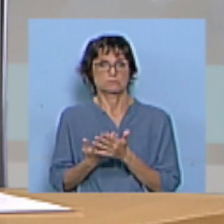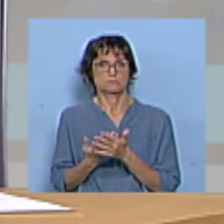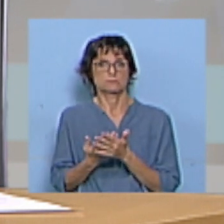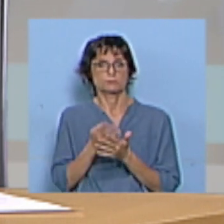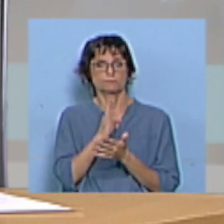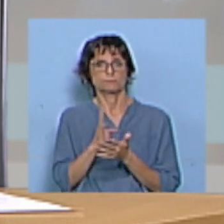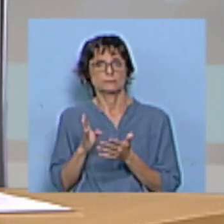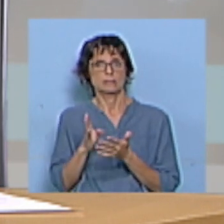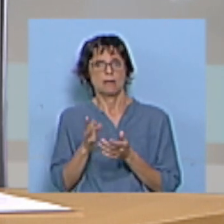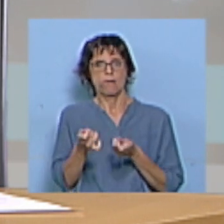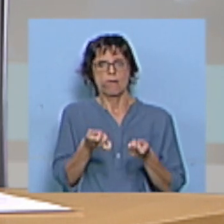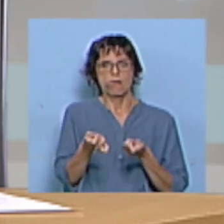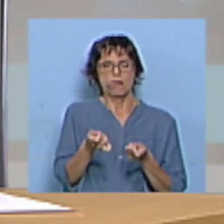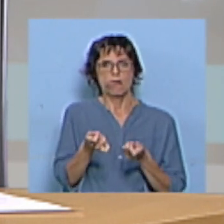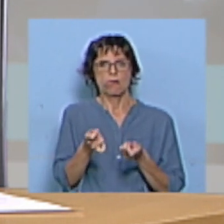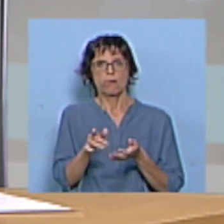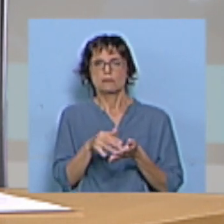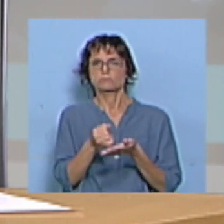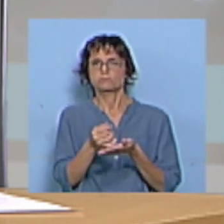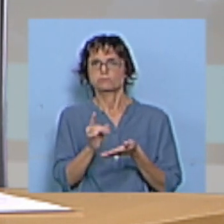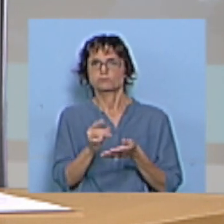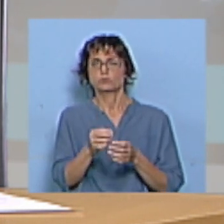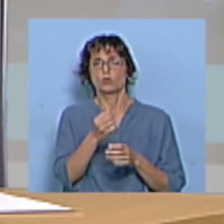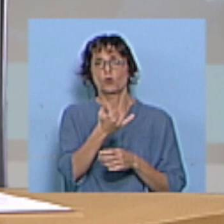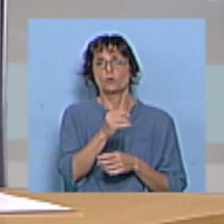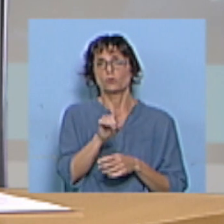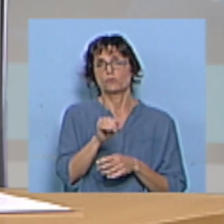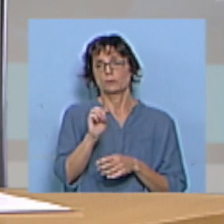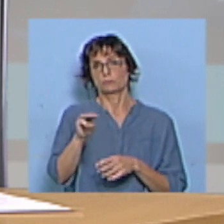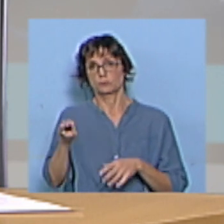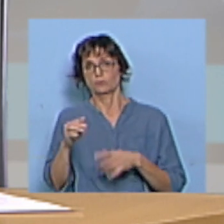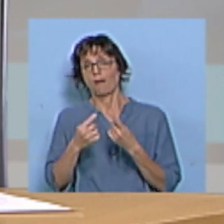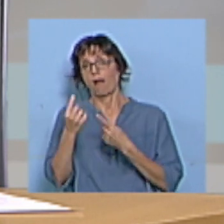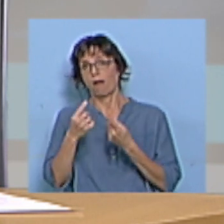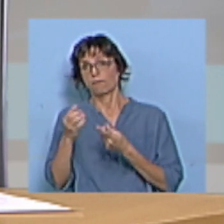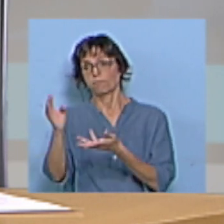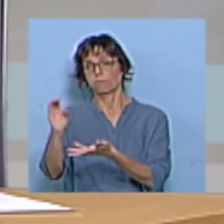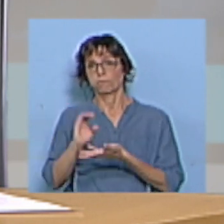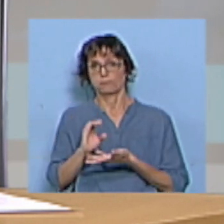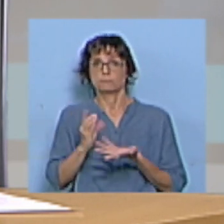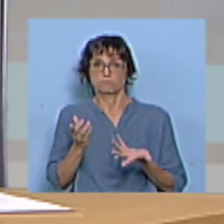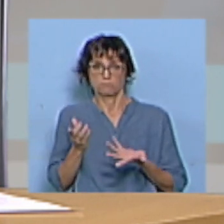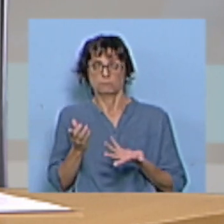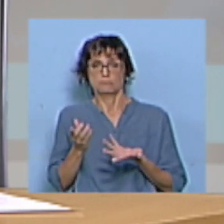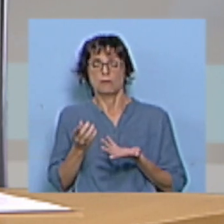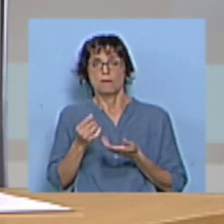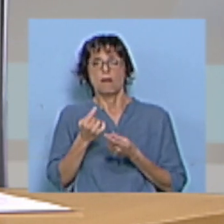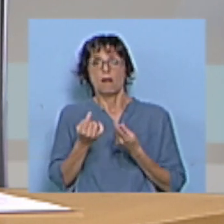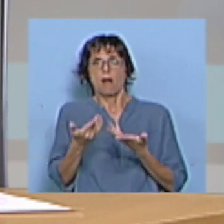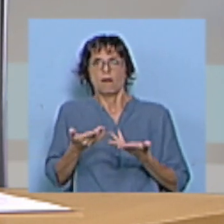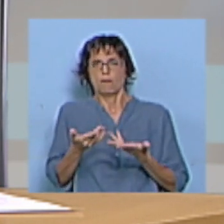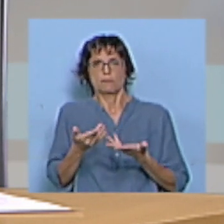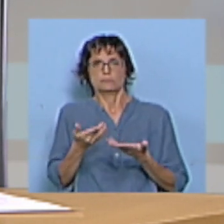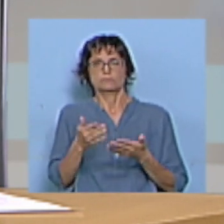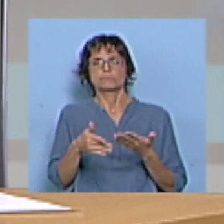a não executar plenamente aqueles 2 mil milhões que às vezes tínhamos disponível e agora